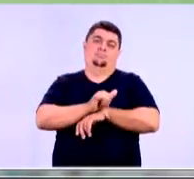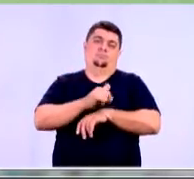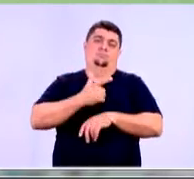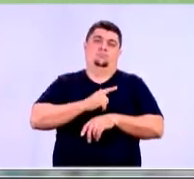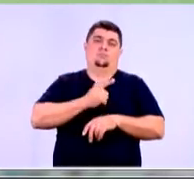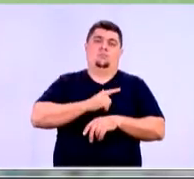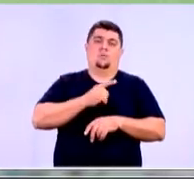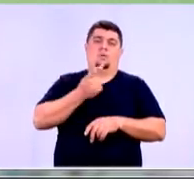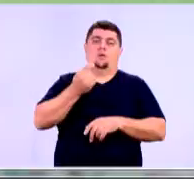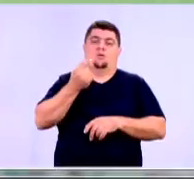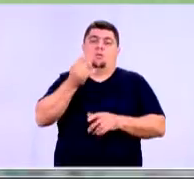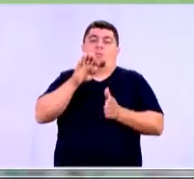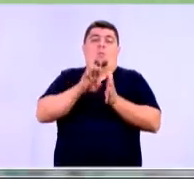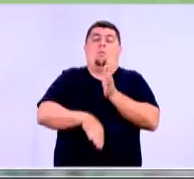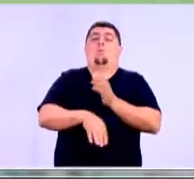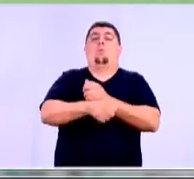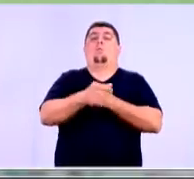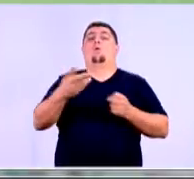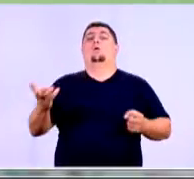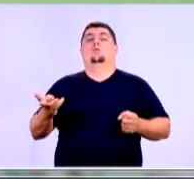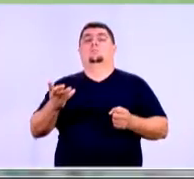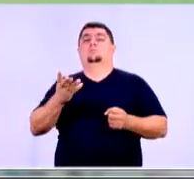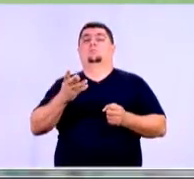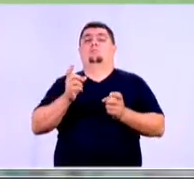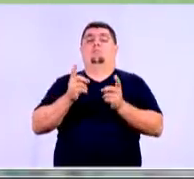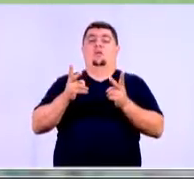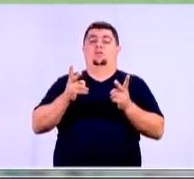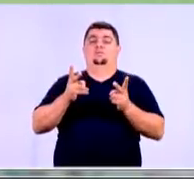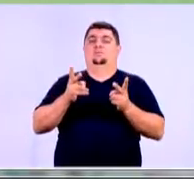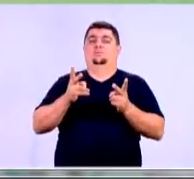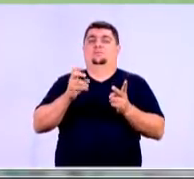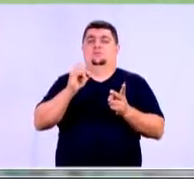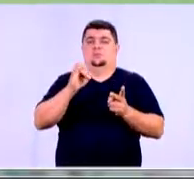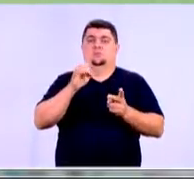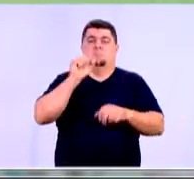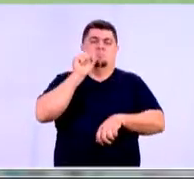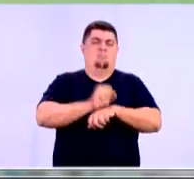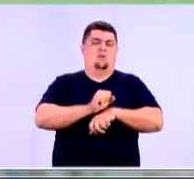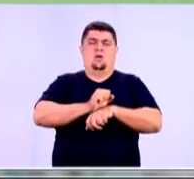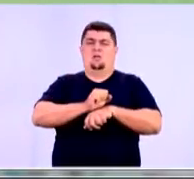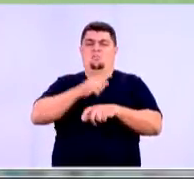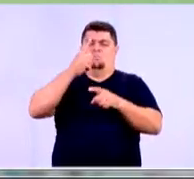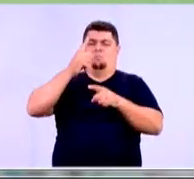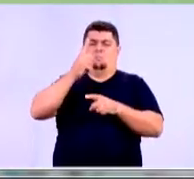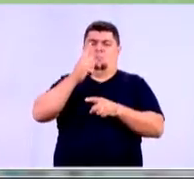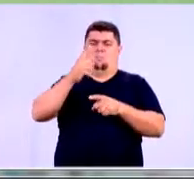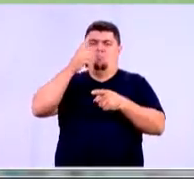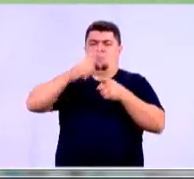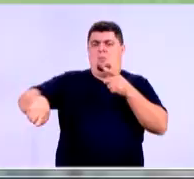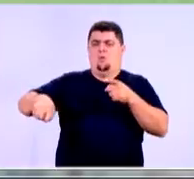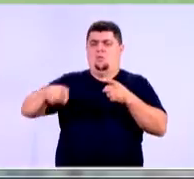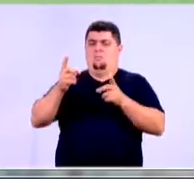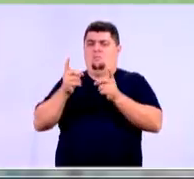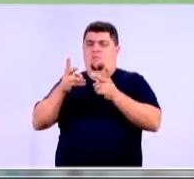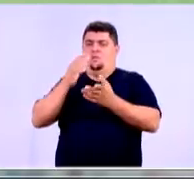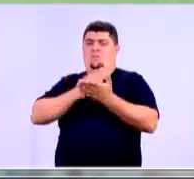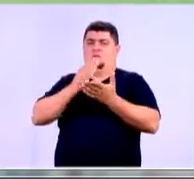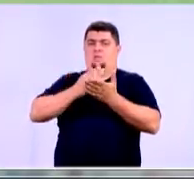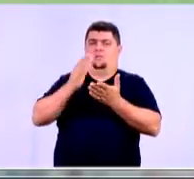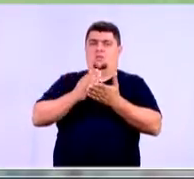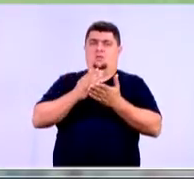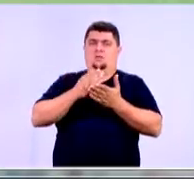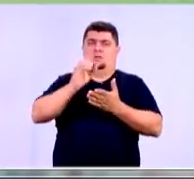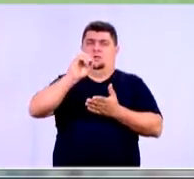a diminuição de venda se ele fizesse parar de vender para clientes inadimplentes. Isso vai